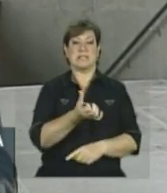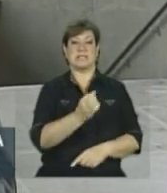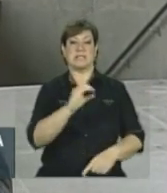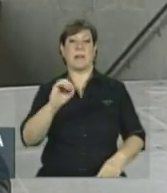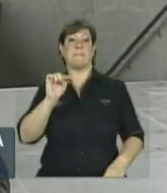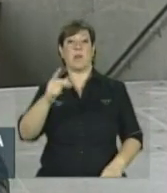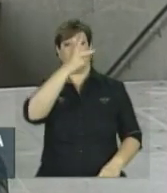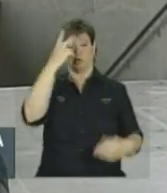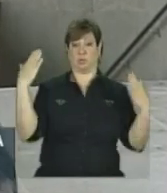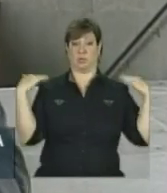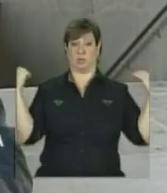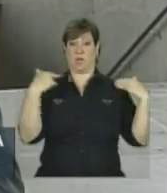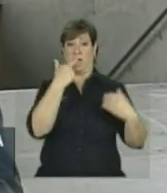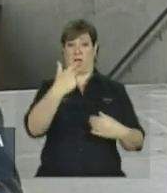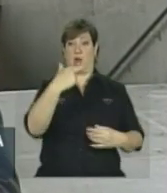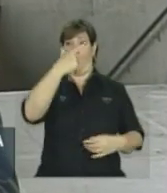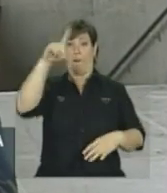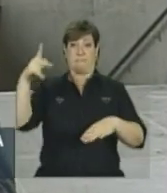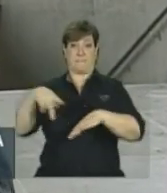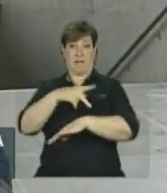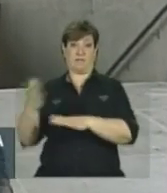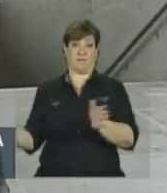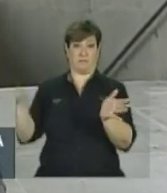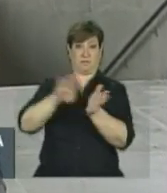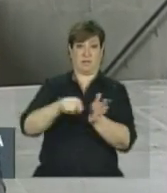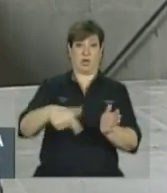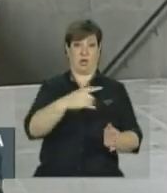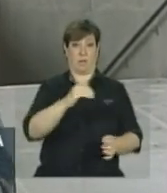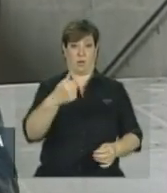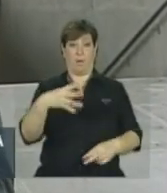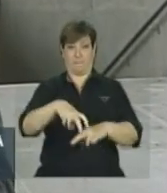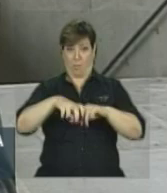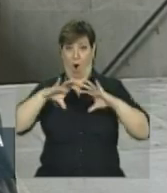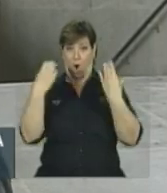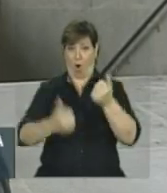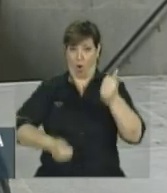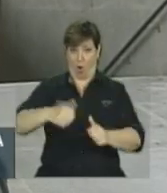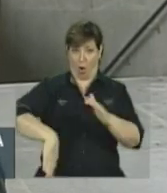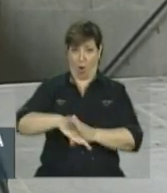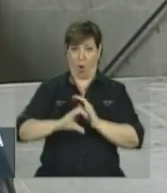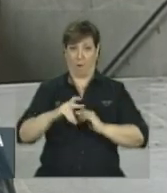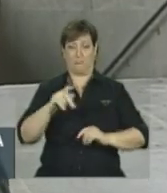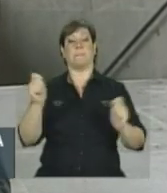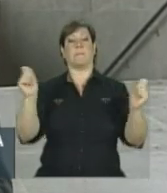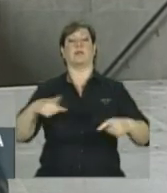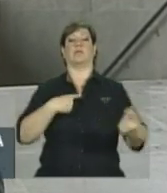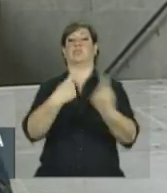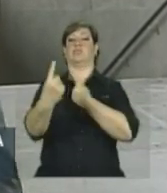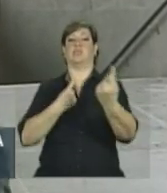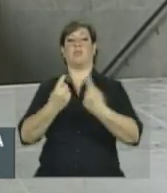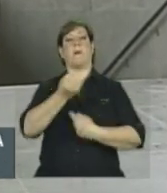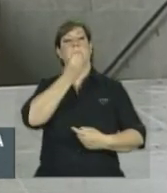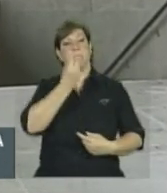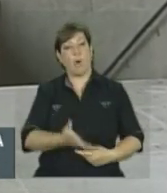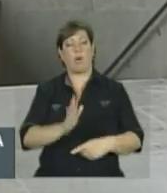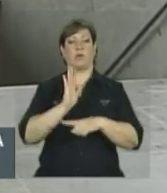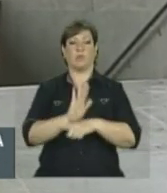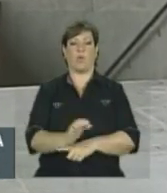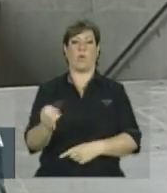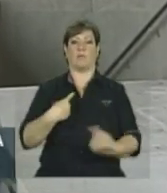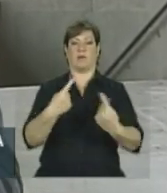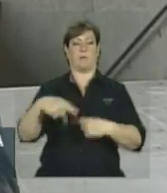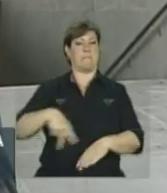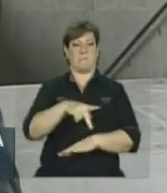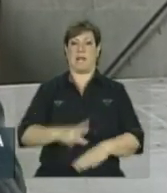mil turistas estrangeiros que devem visitar o Brasil em 2014 tenham bons meios de transporte para se locomover